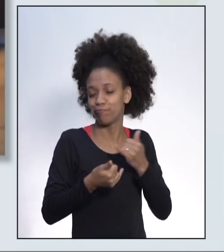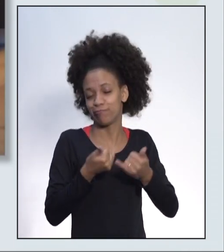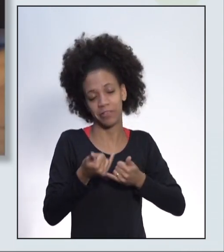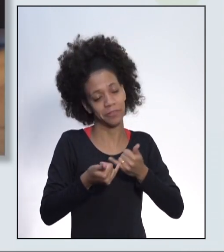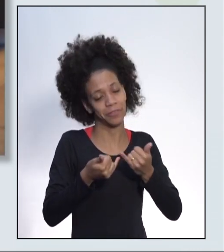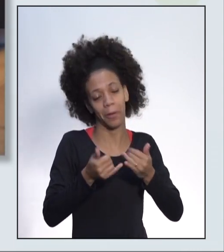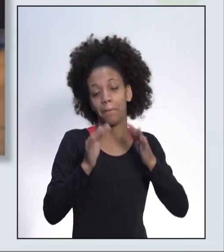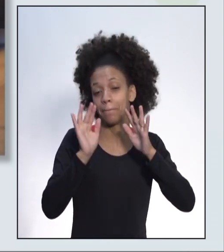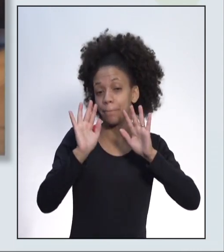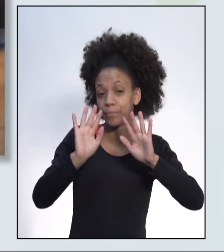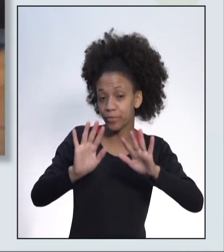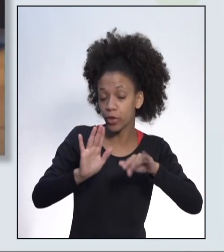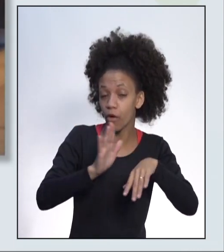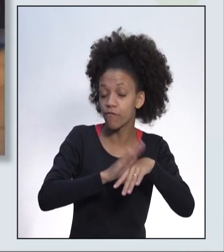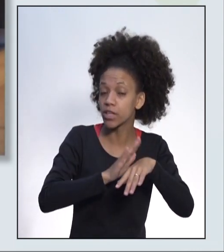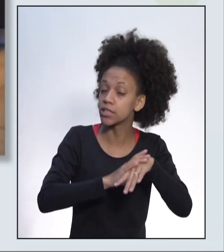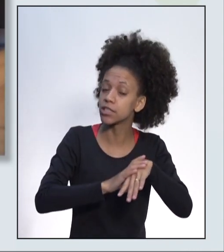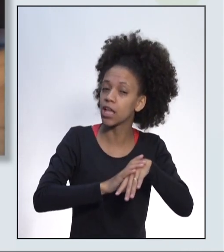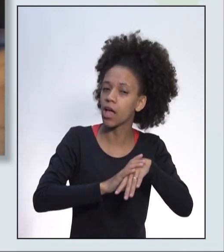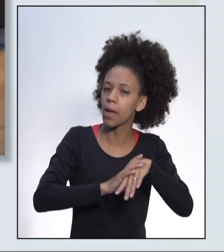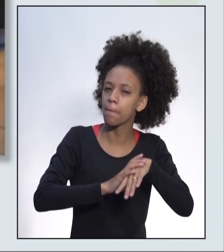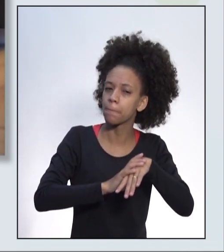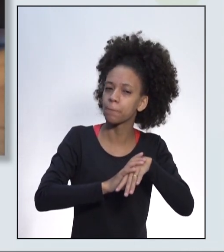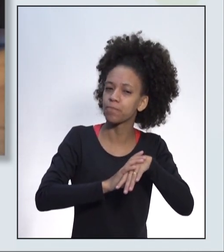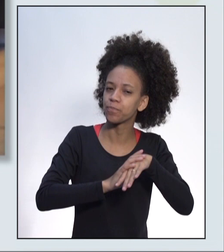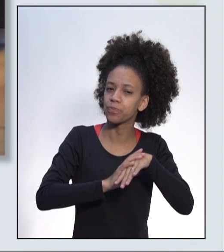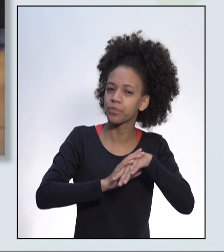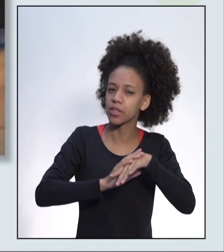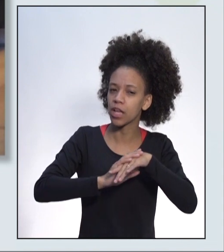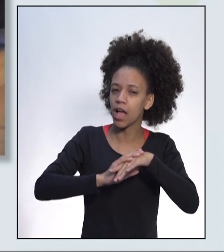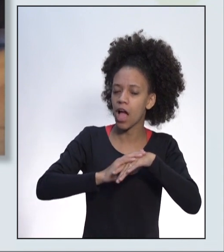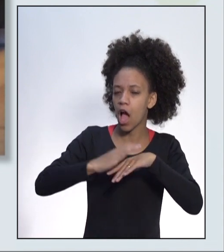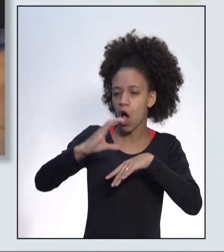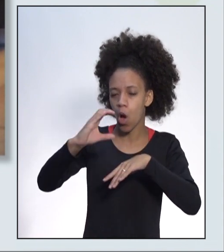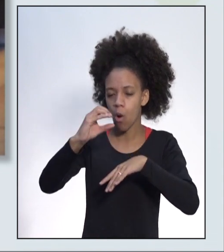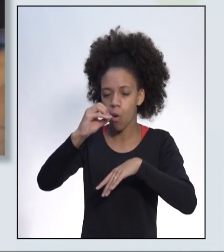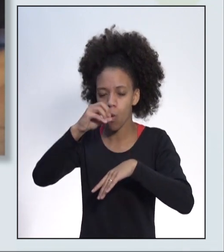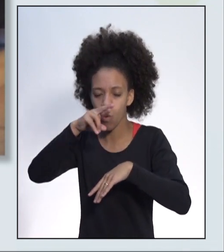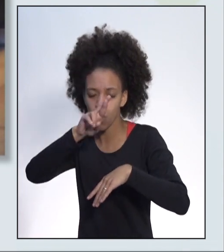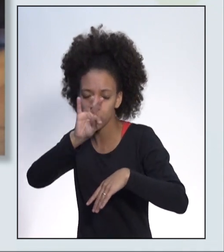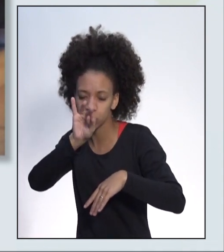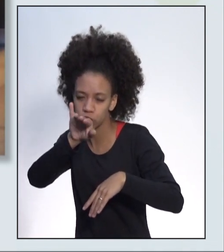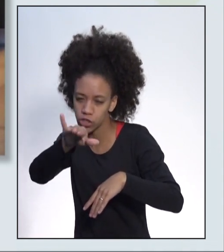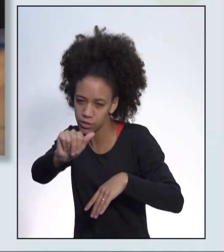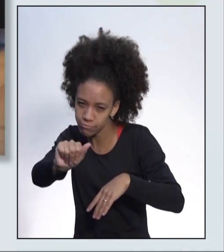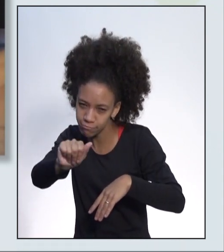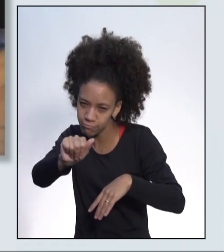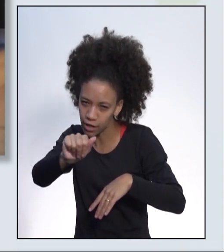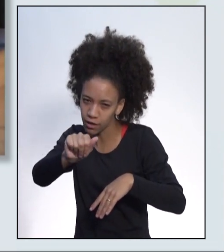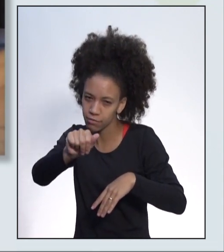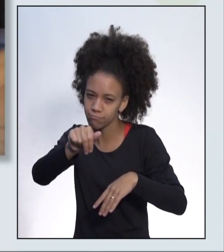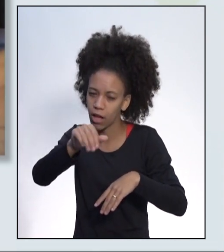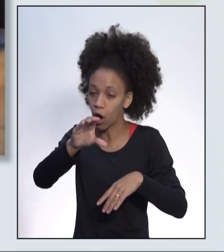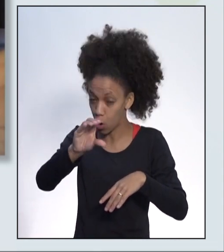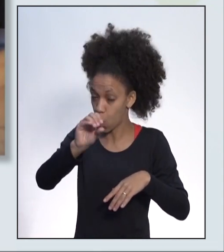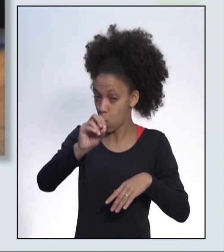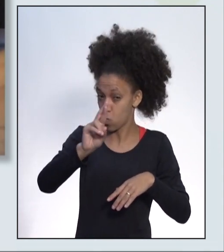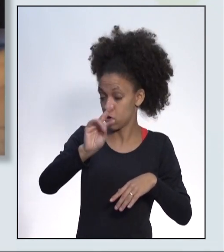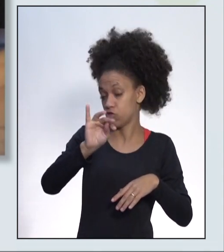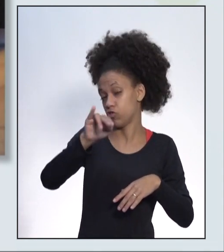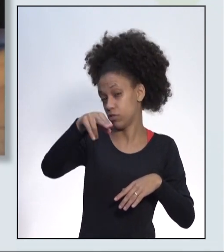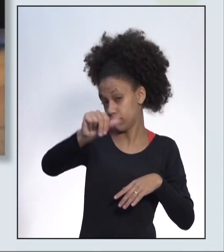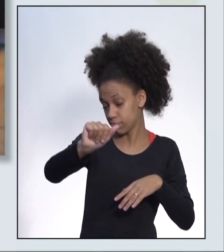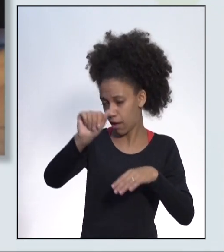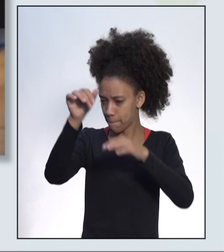E aqui eu vou fazer as persianas dessa janela. Aí eu tenho bem mais espaço.